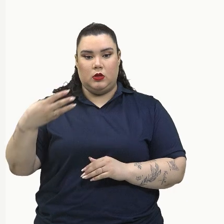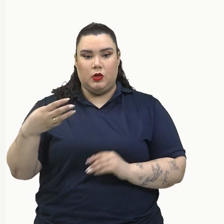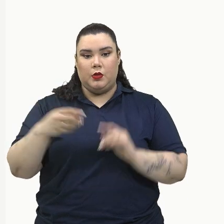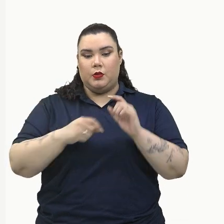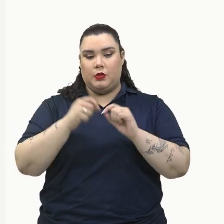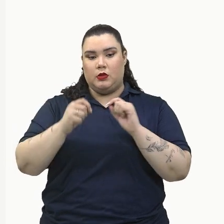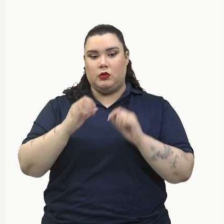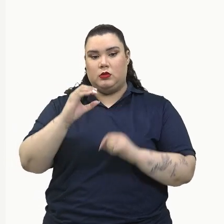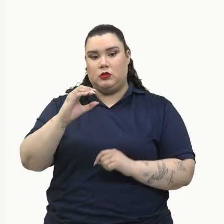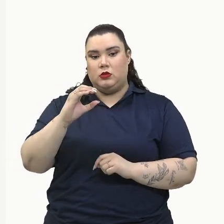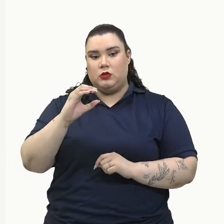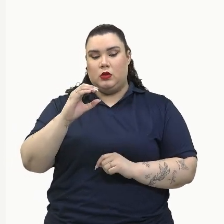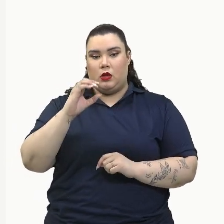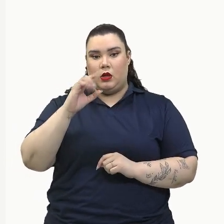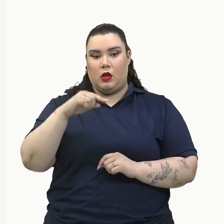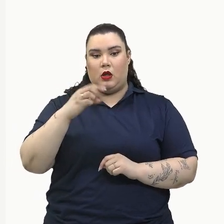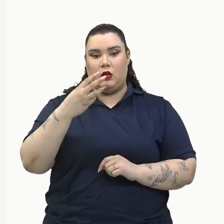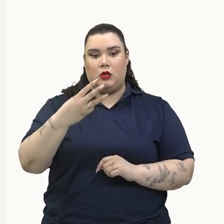ao quadrado, que é